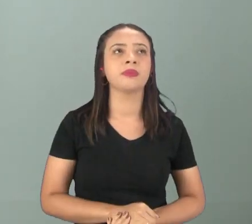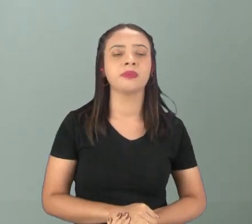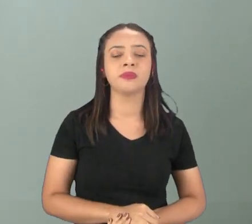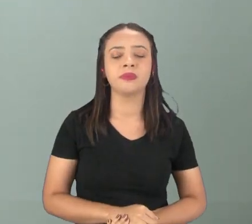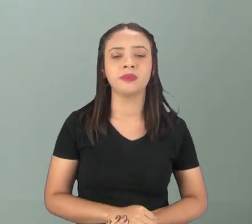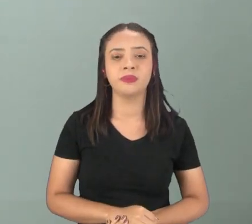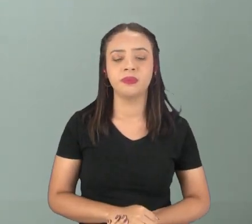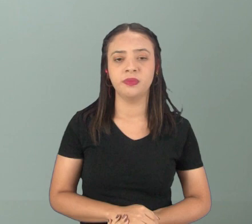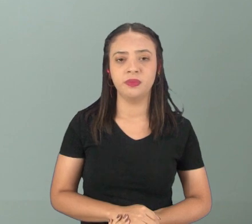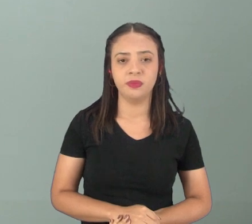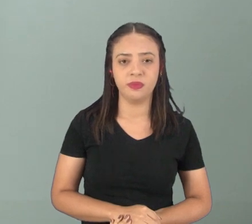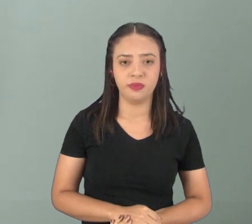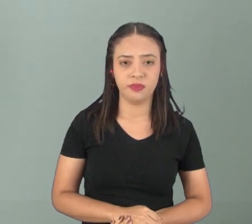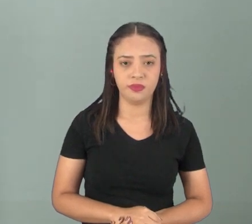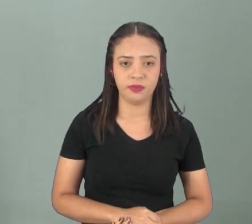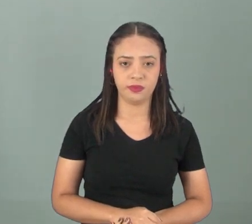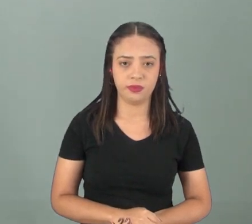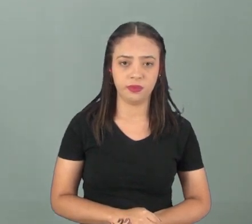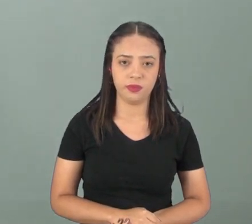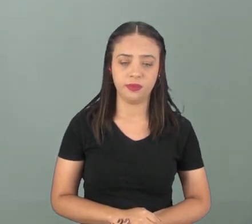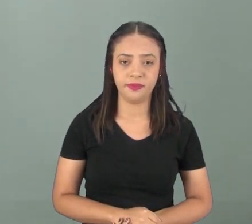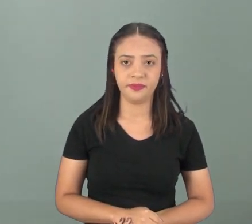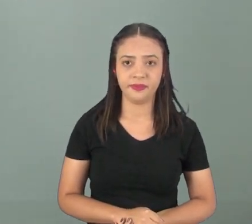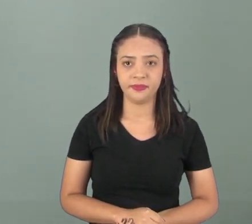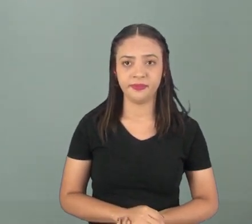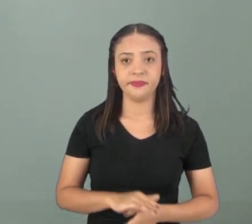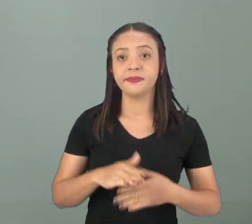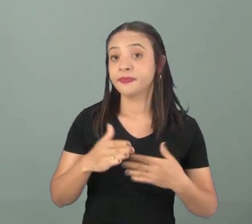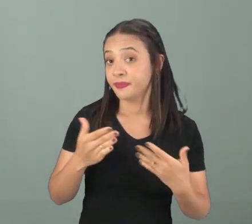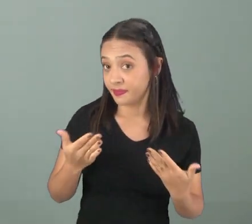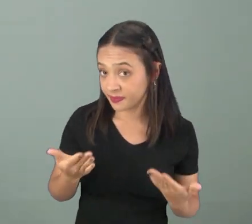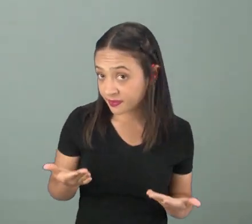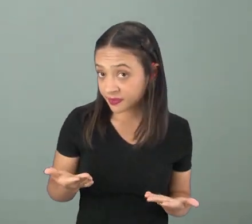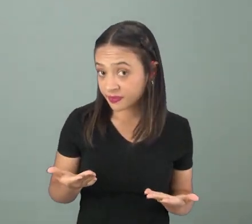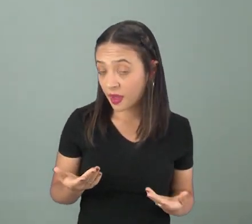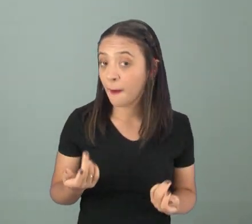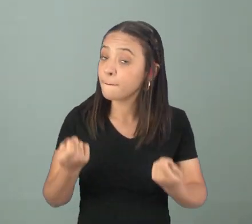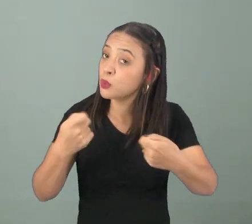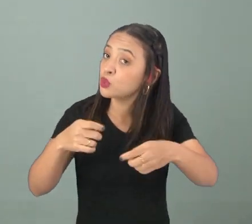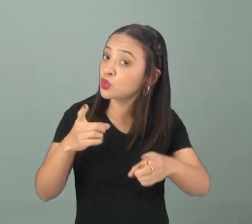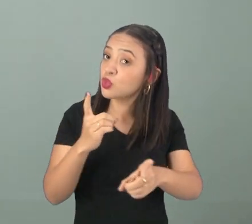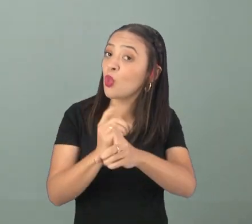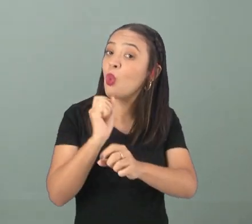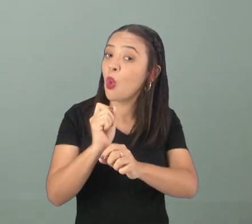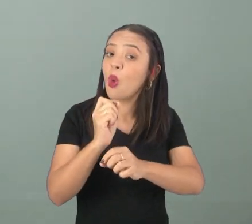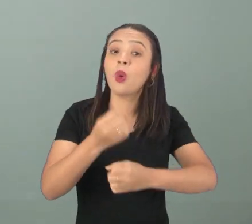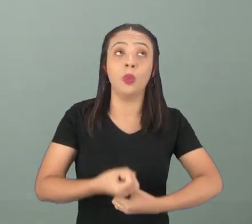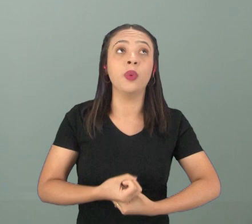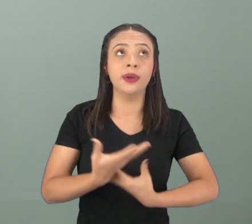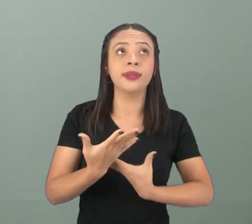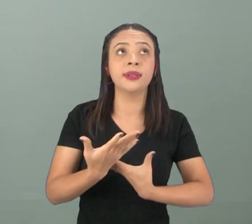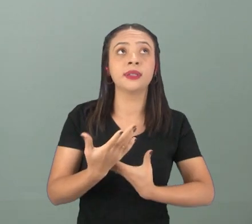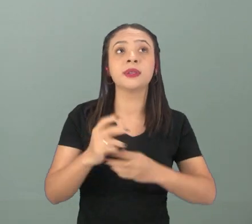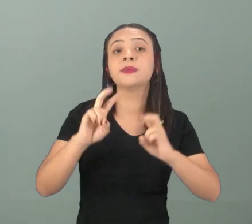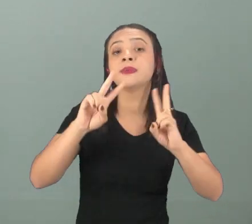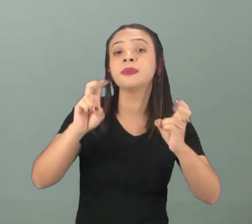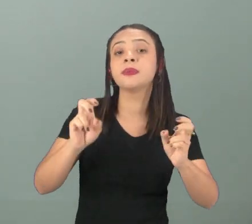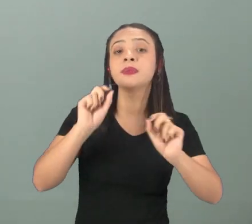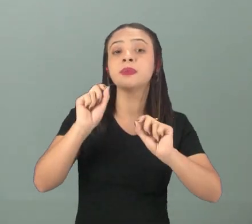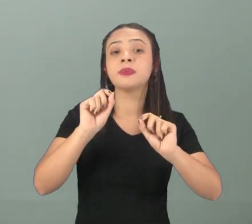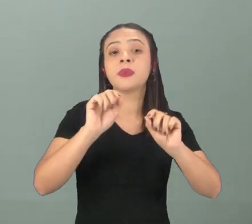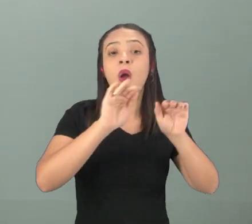de 1994, ok? Então aqui a gente vê um poema da Rosiana Murai e a gente vê o tema que